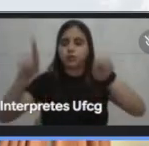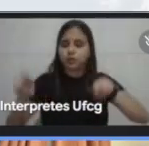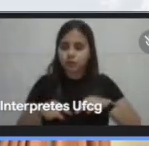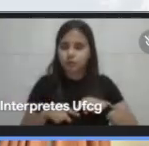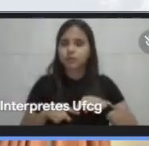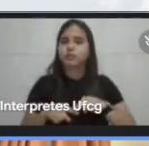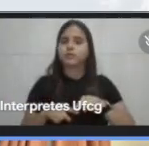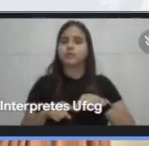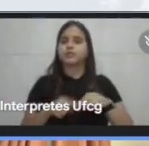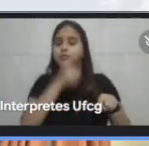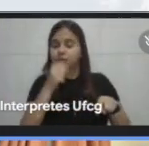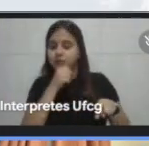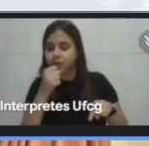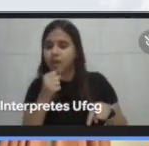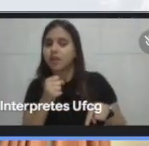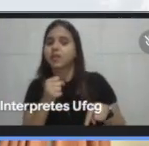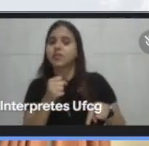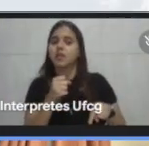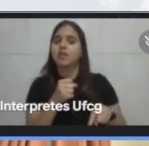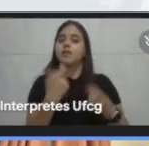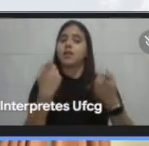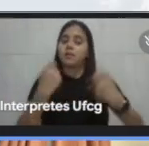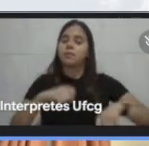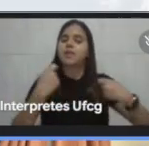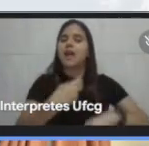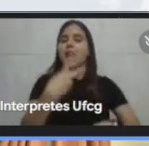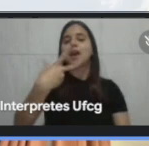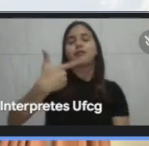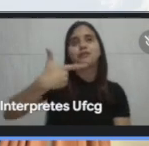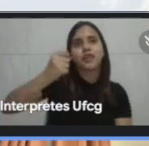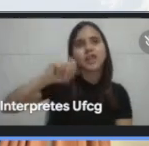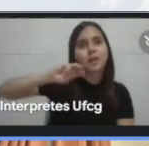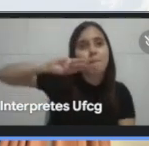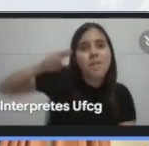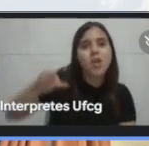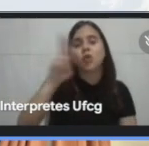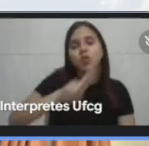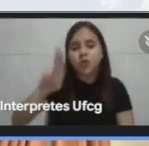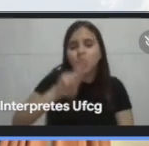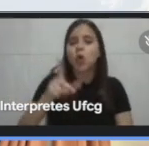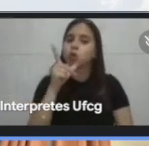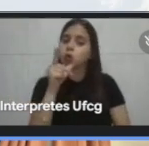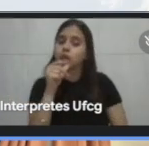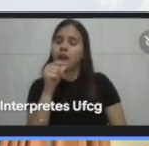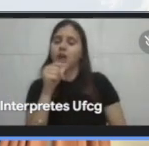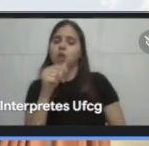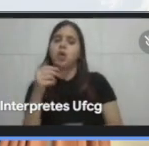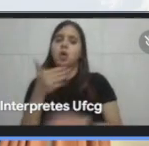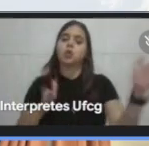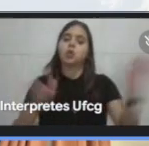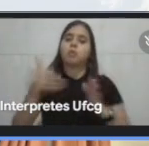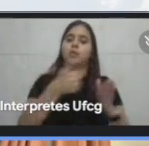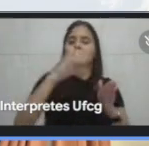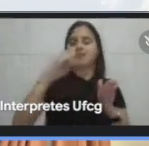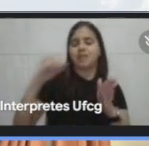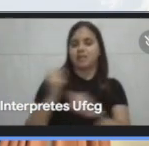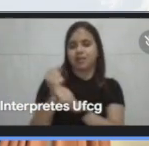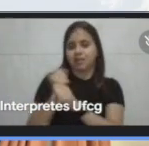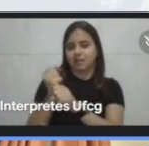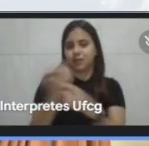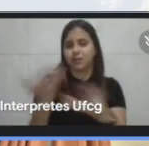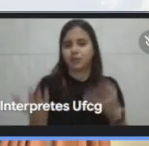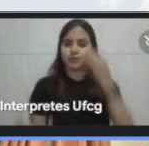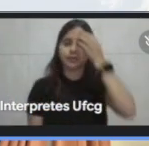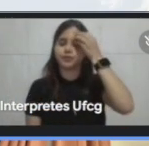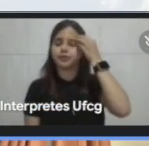de 20 milhões de metros cúbicos de água num período de 10 anos. Isso aqui também sem contar, obviamente, a verticalização, que faz